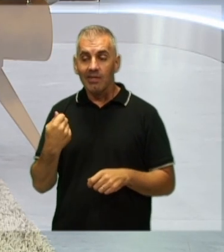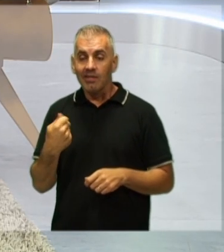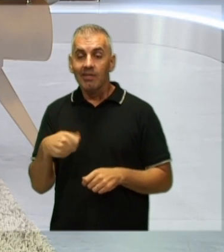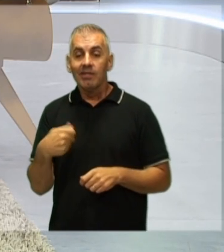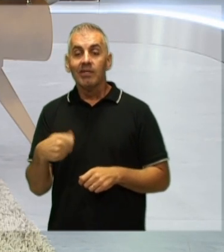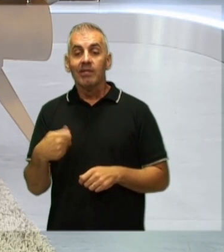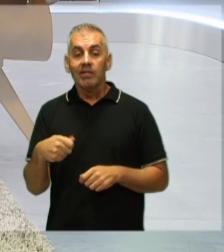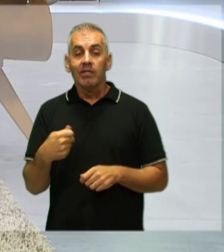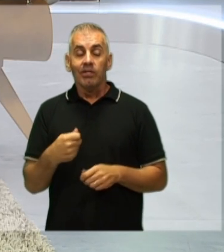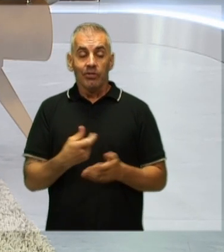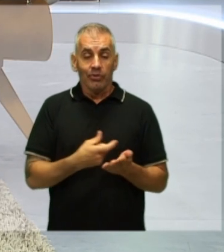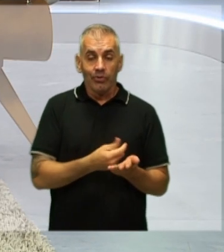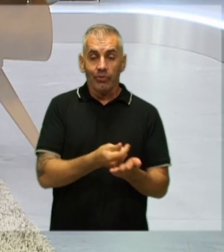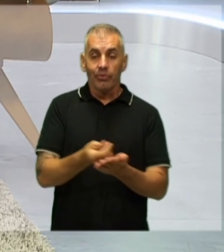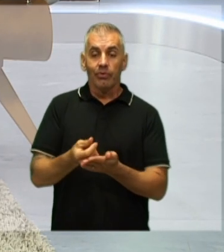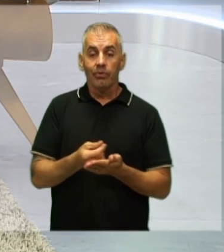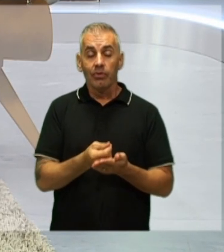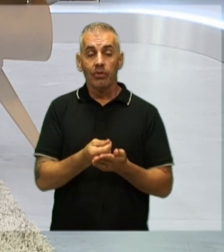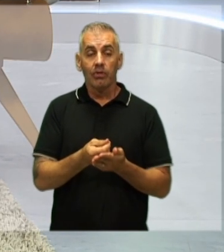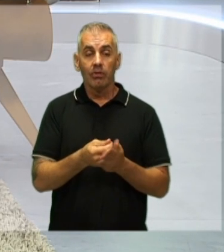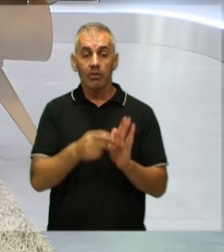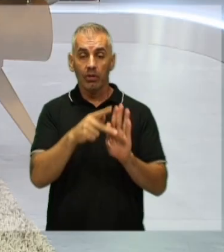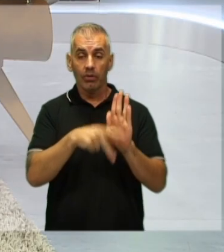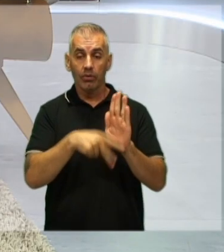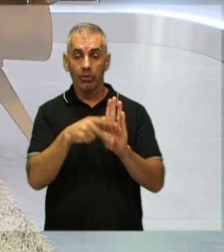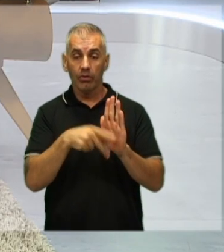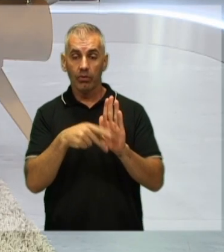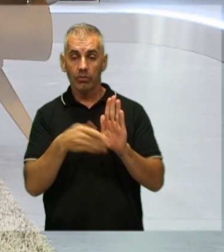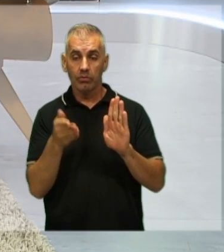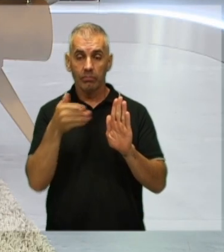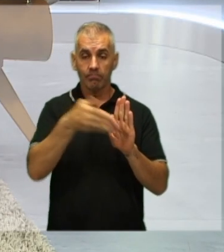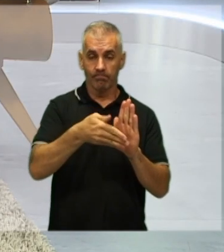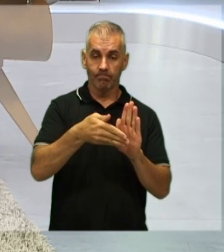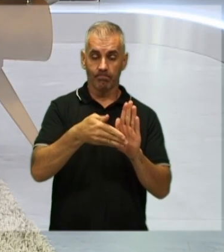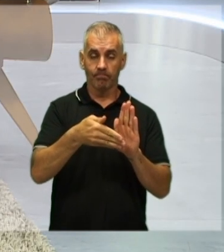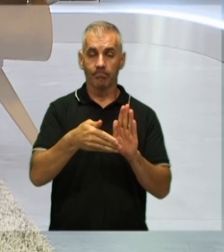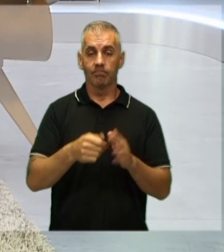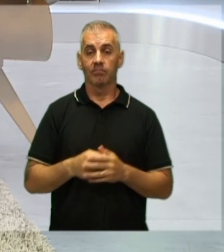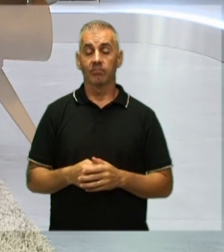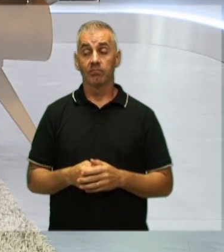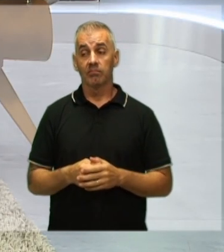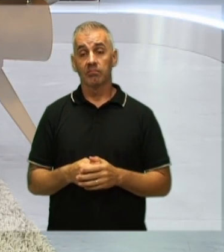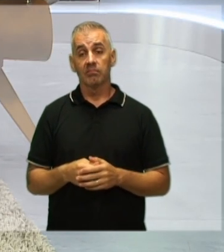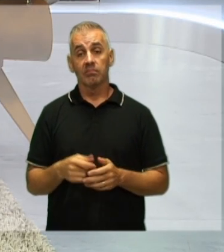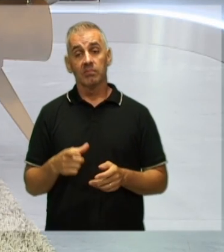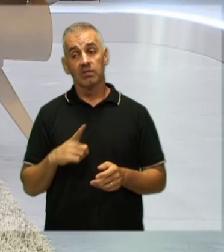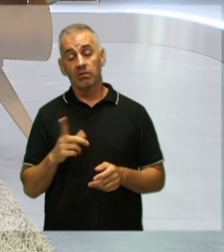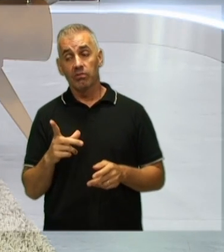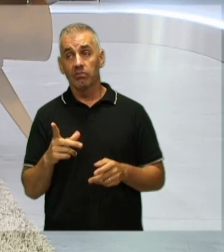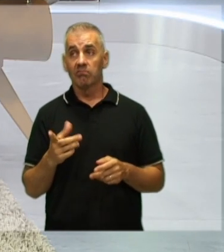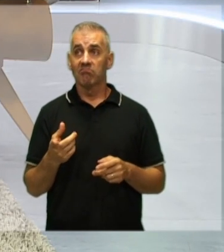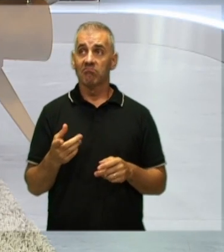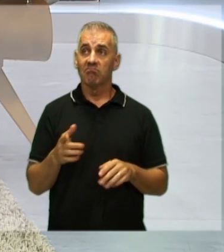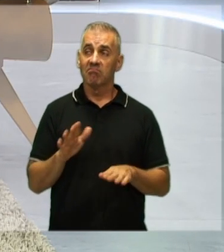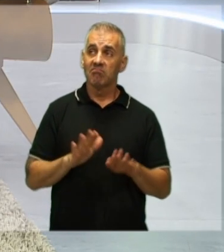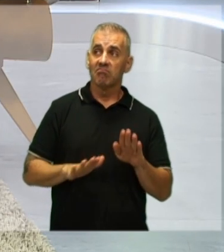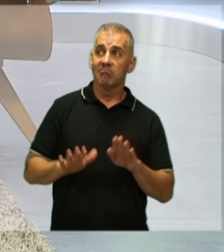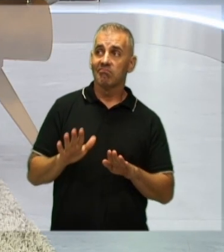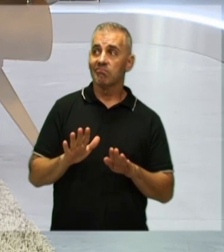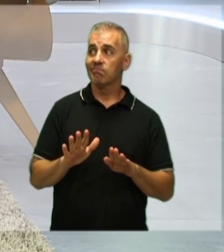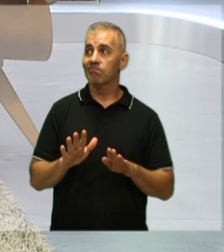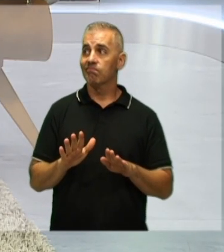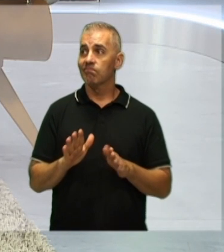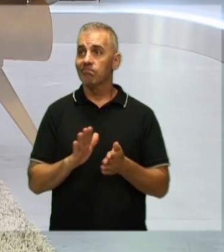assim de recursos para projetos específicos? Alguns veículos, né? Outros